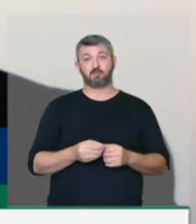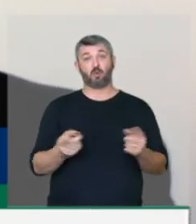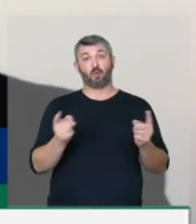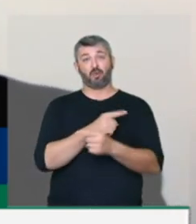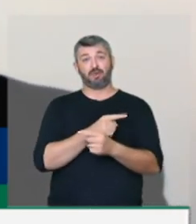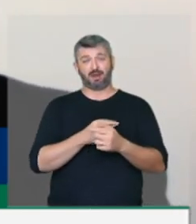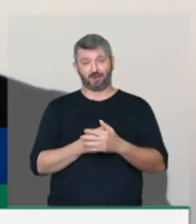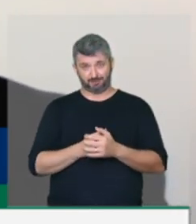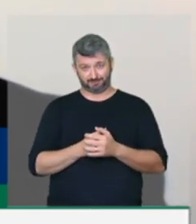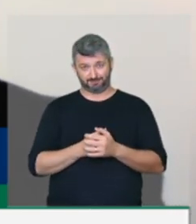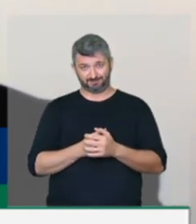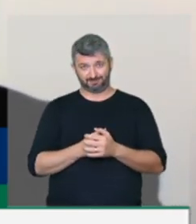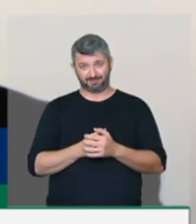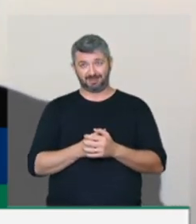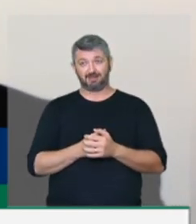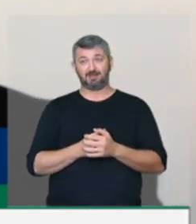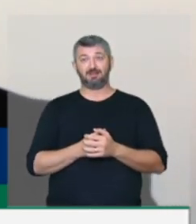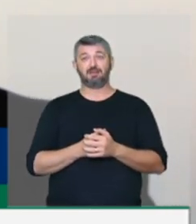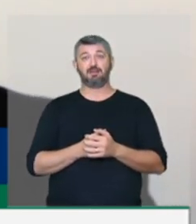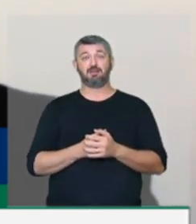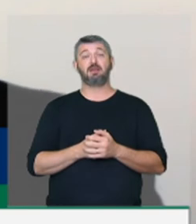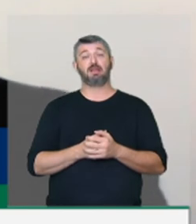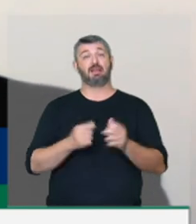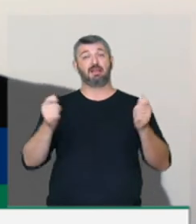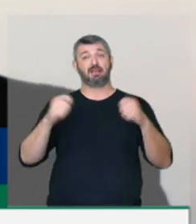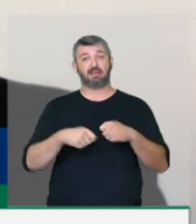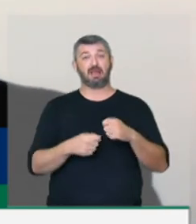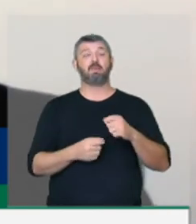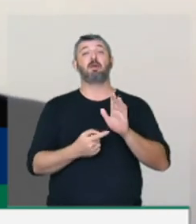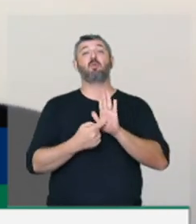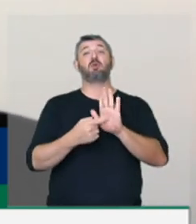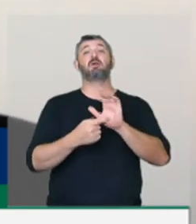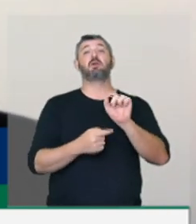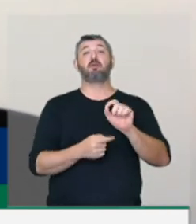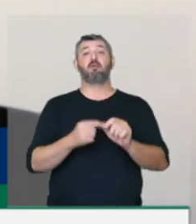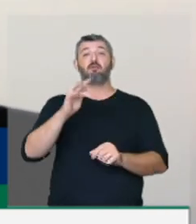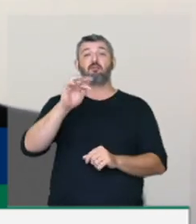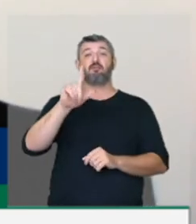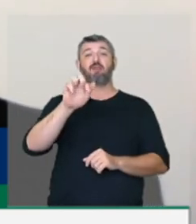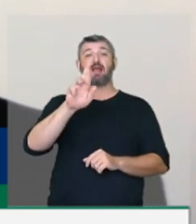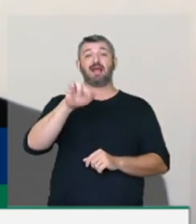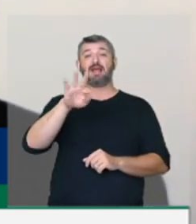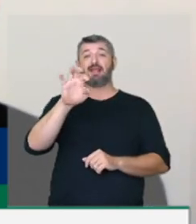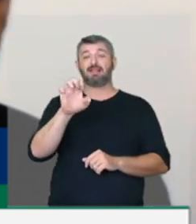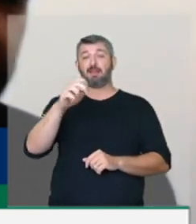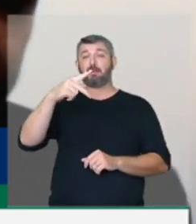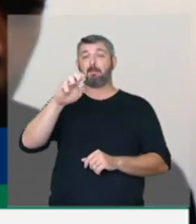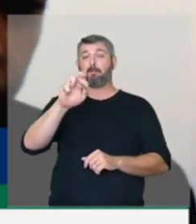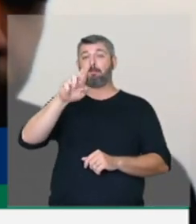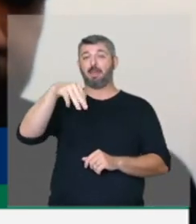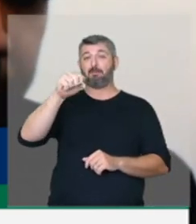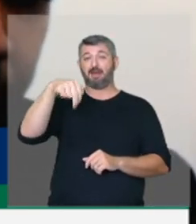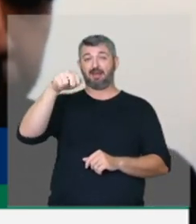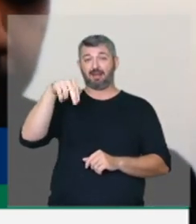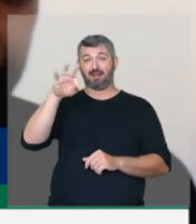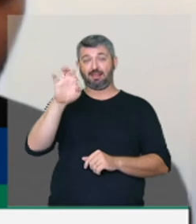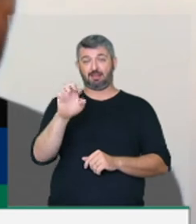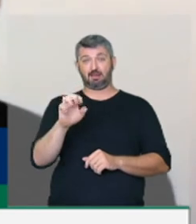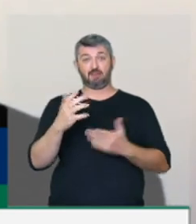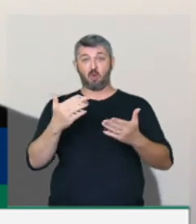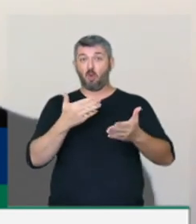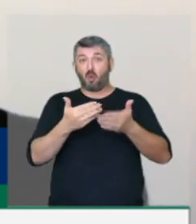o contrário disso permitiria que se criasse uma figura do flagrante permanente, em que qualquer ação que venha a ser